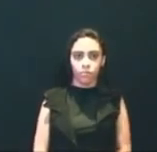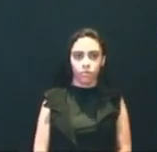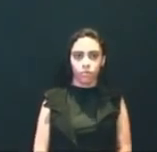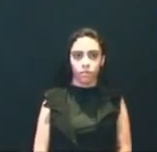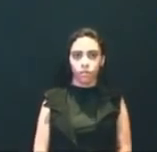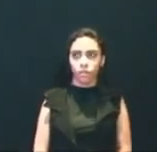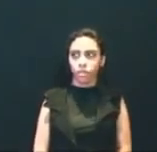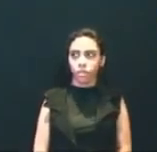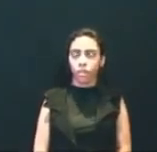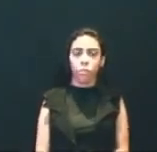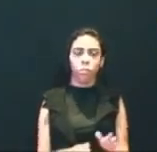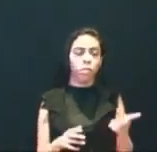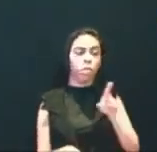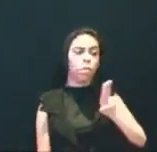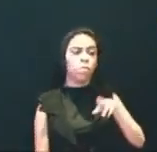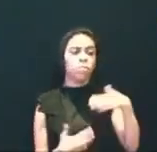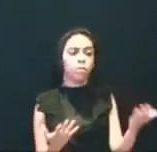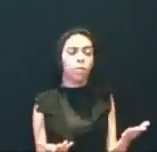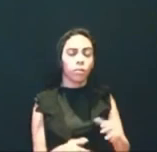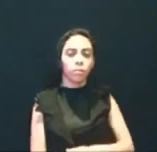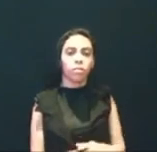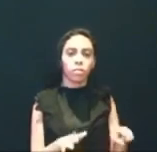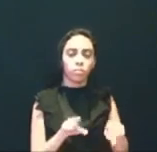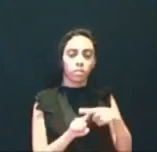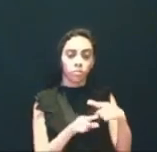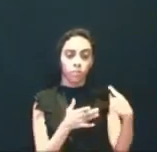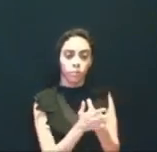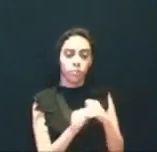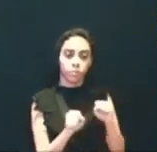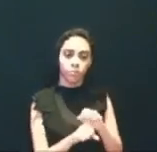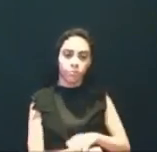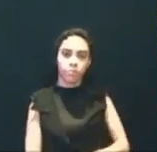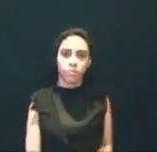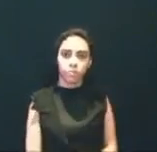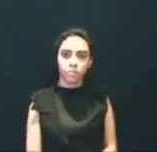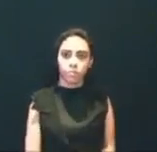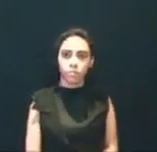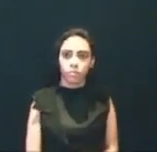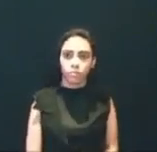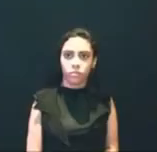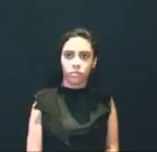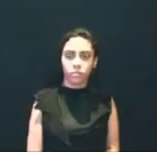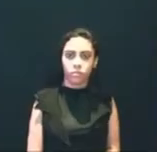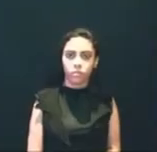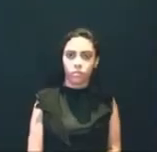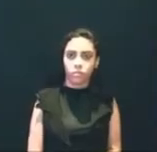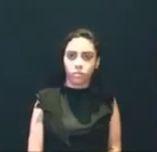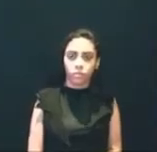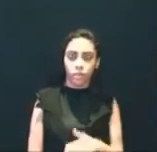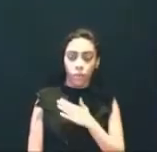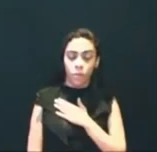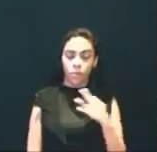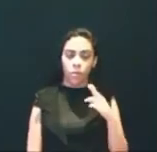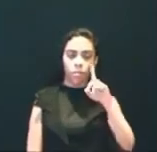Pois não, seu nome, por gentileza, e a pergunta. Daniela, bom dia. Eu sou